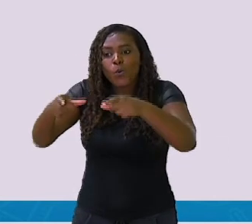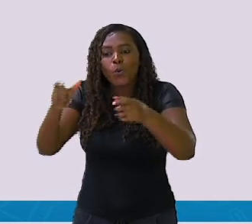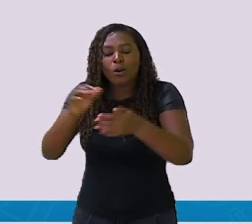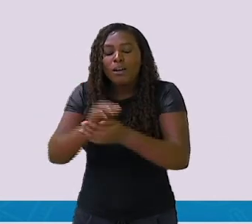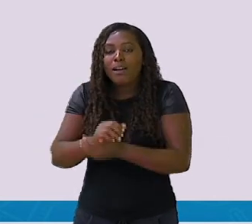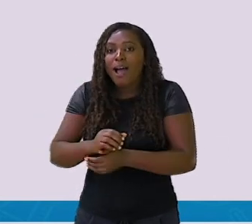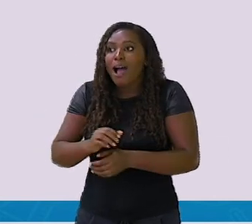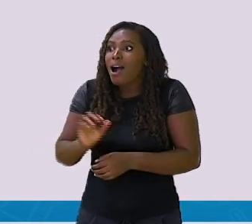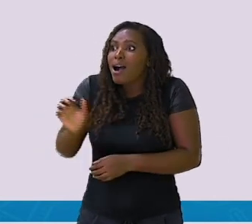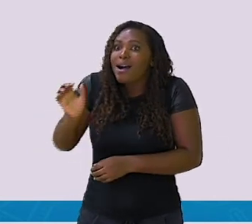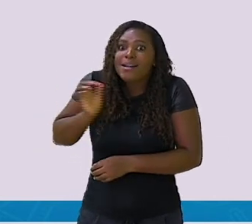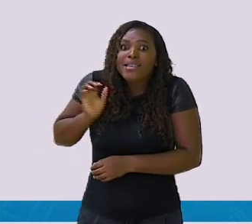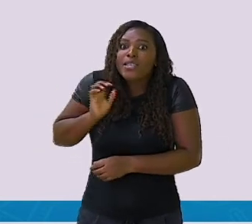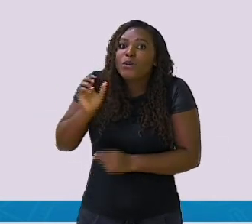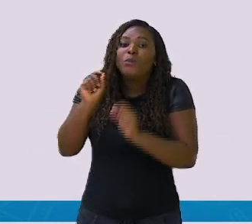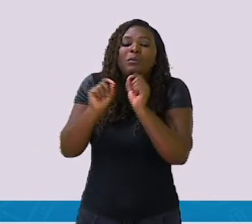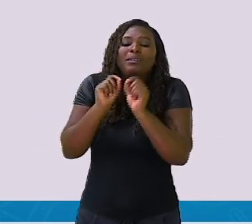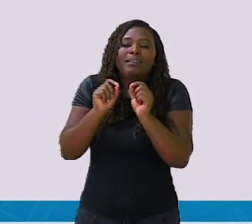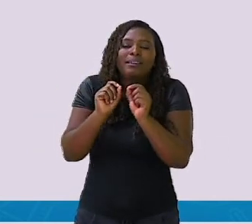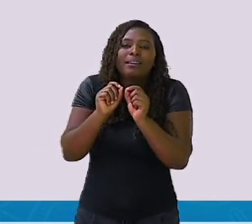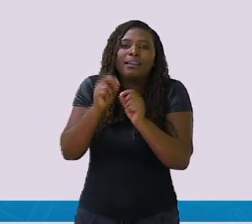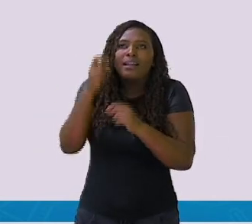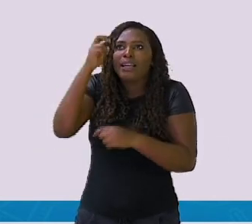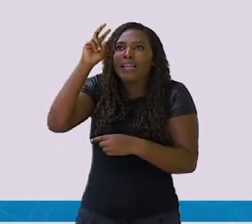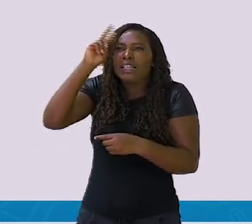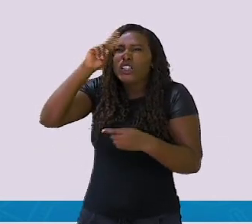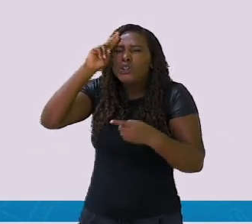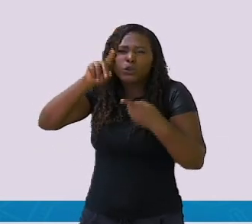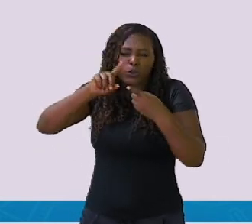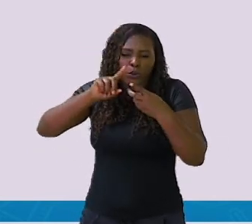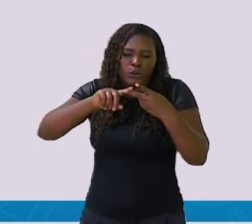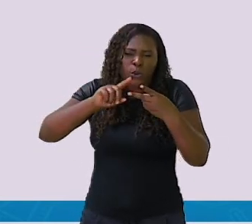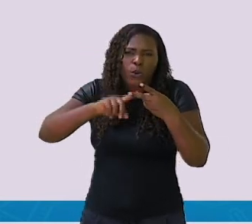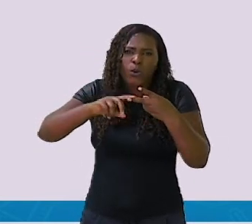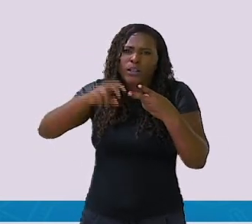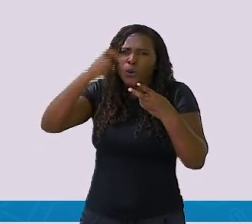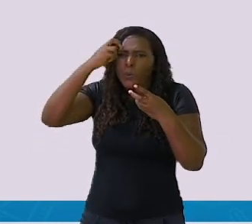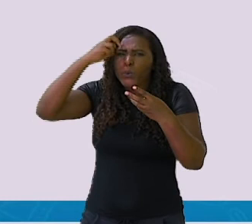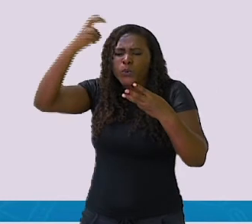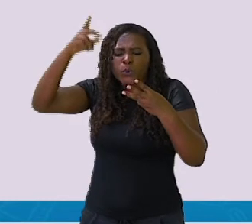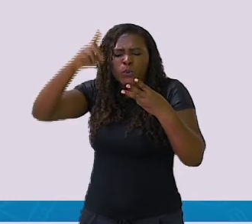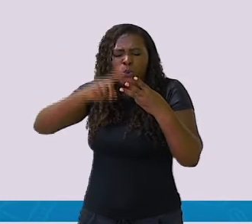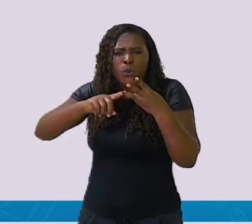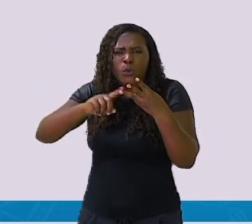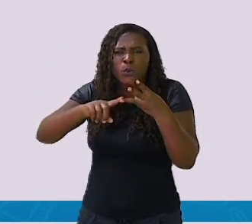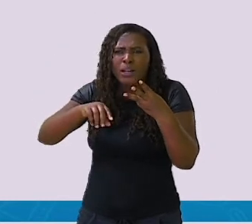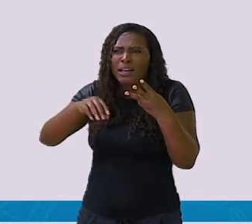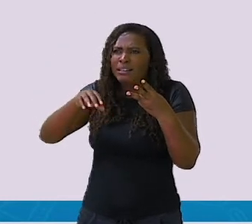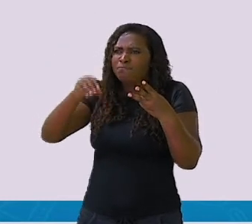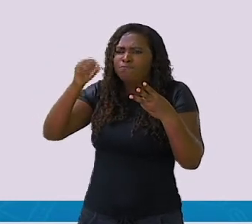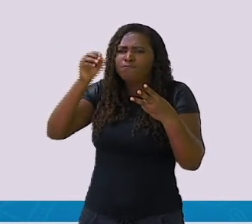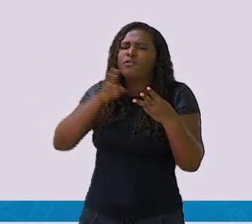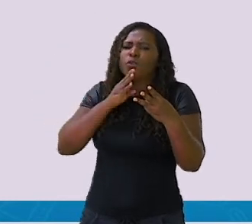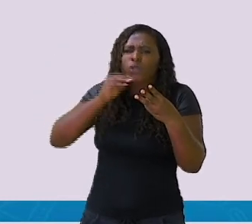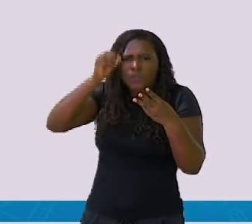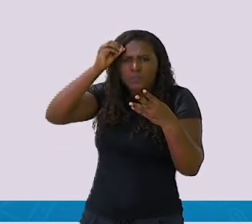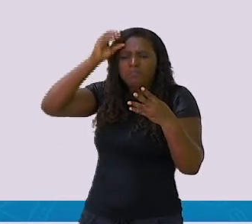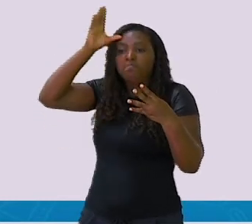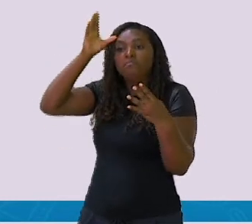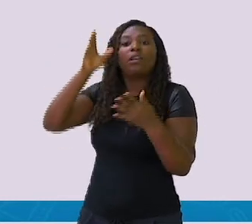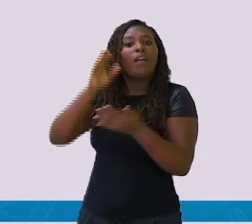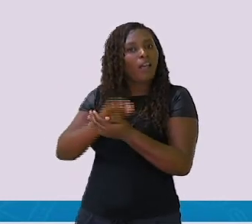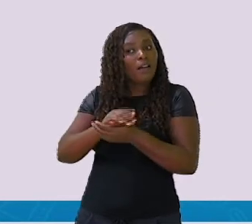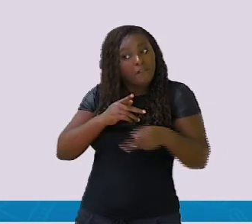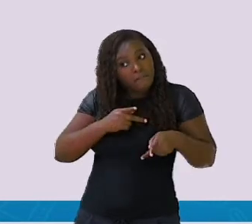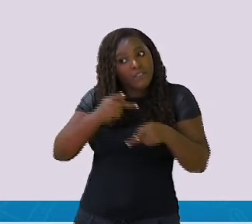de aprender, de trazer um pouco de conhecimento para você, você muda totalmente o seu olhar. Então, o